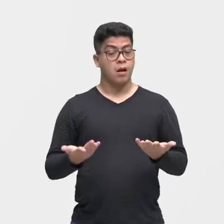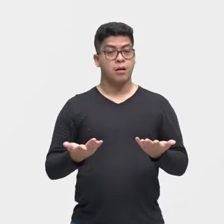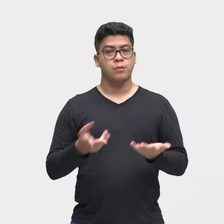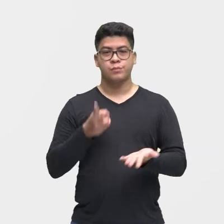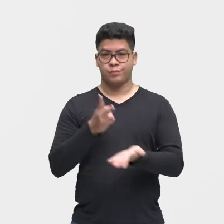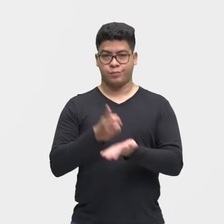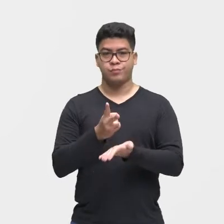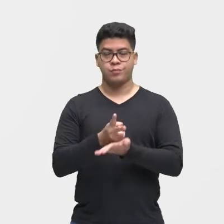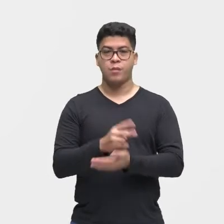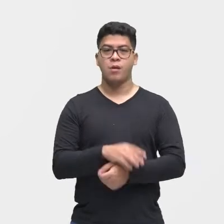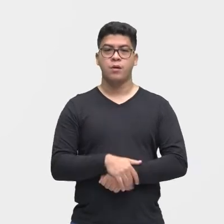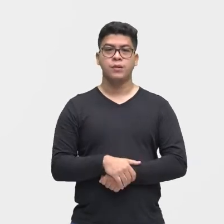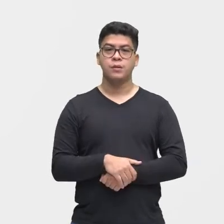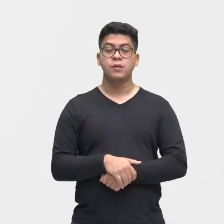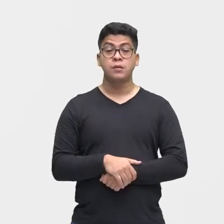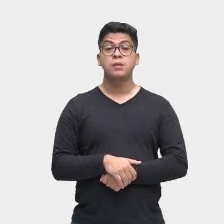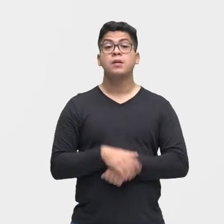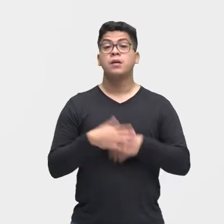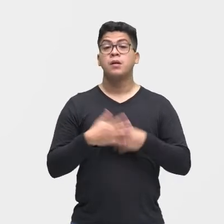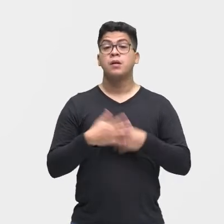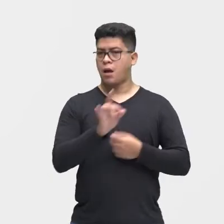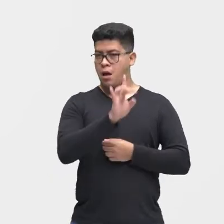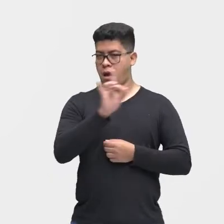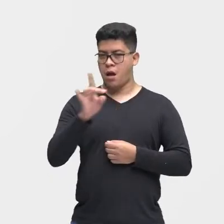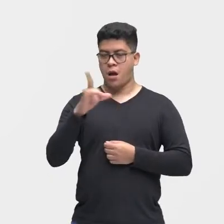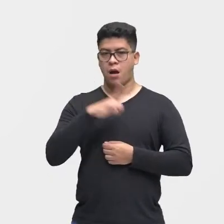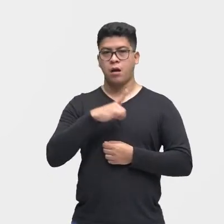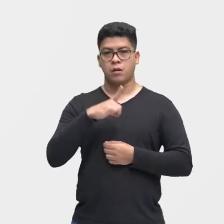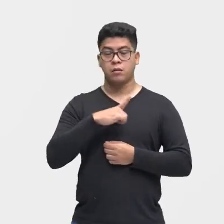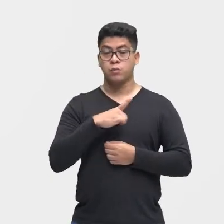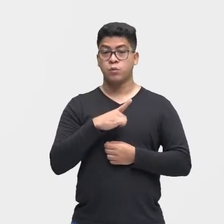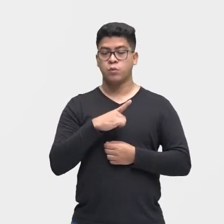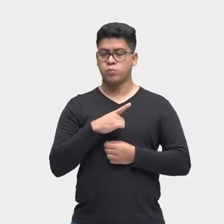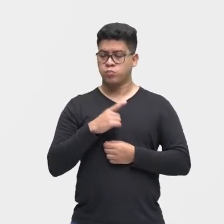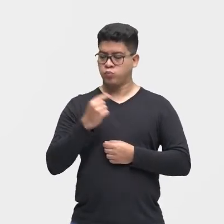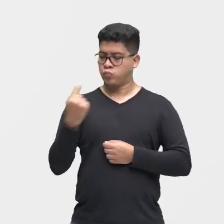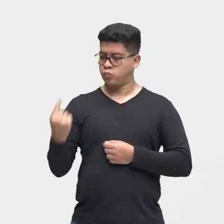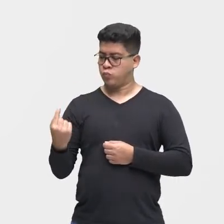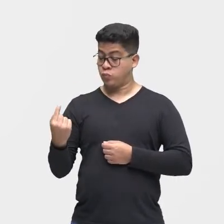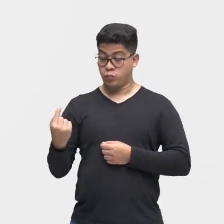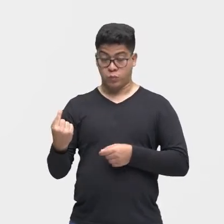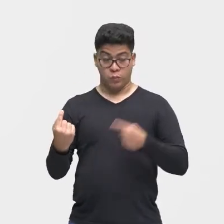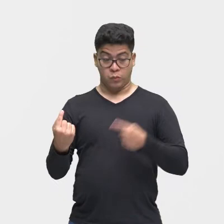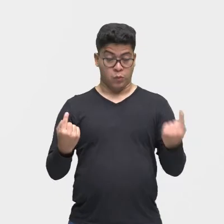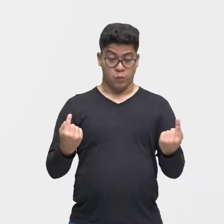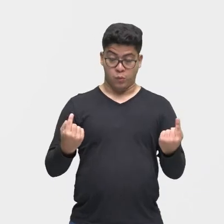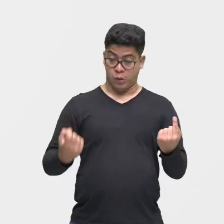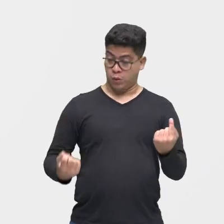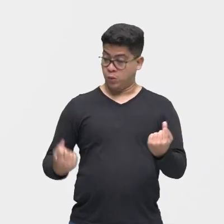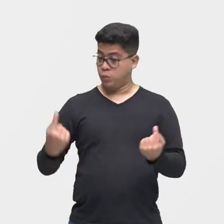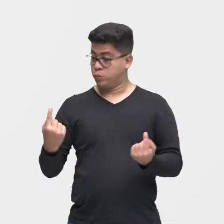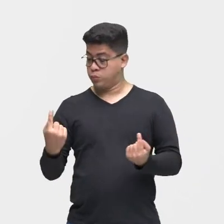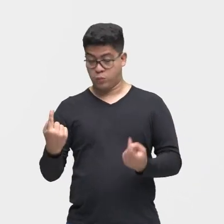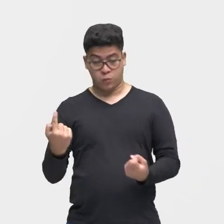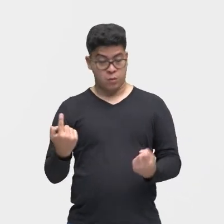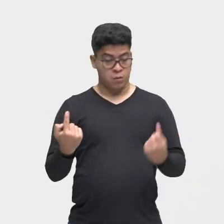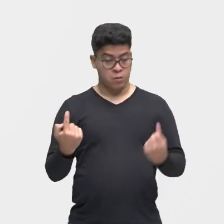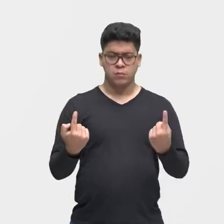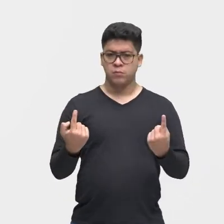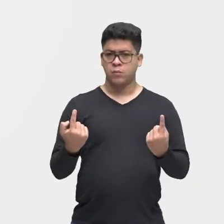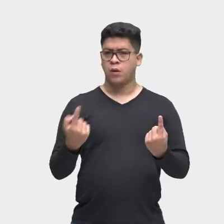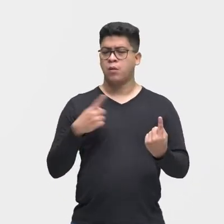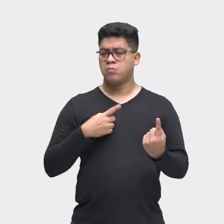prosseguindo cada jogador efetua Uma Jogada de cada vez tá